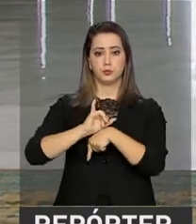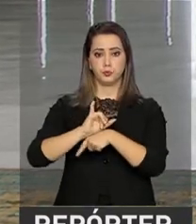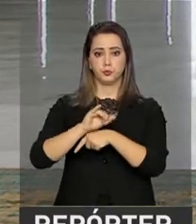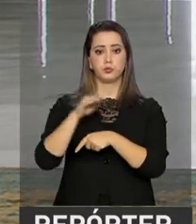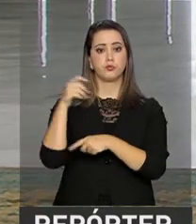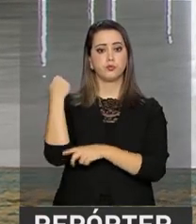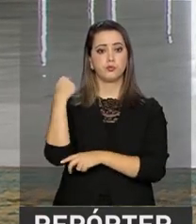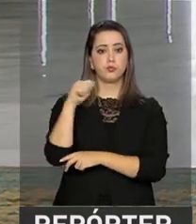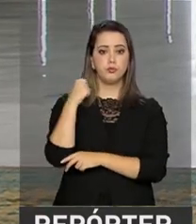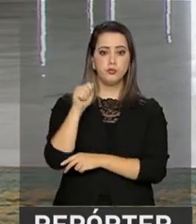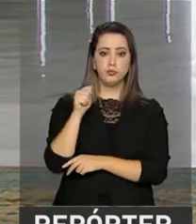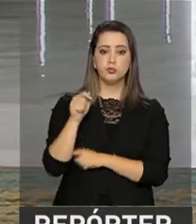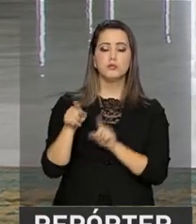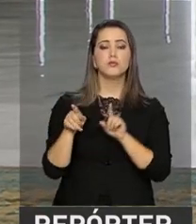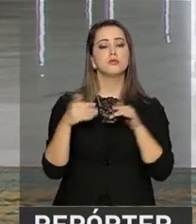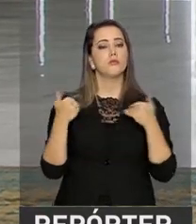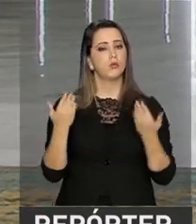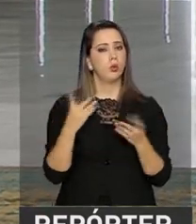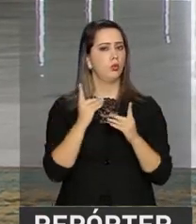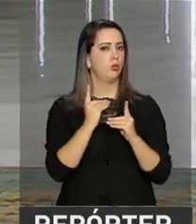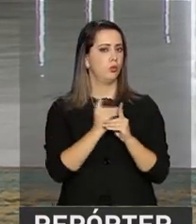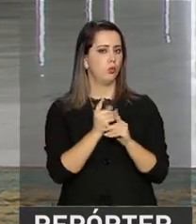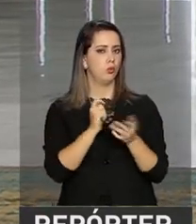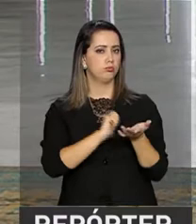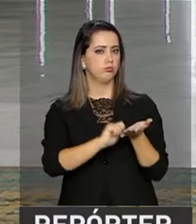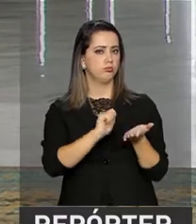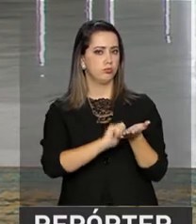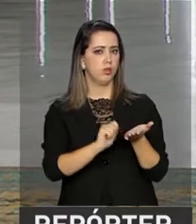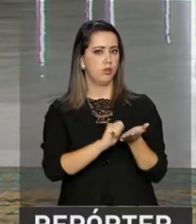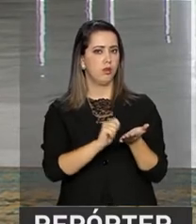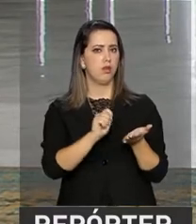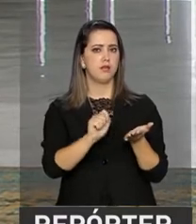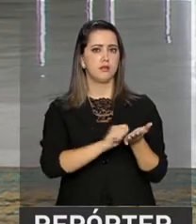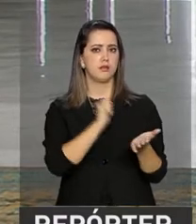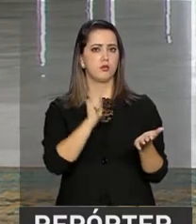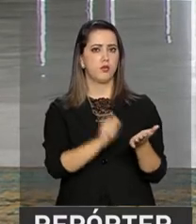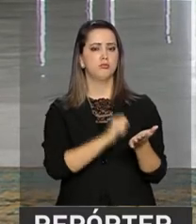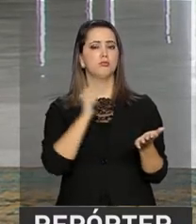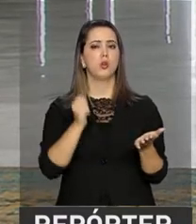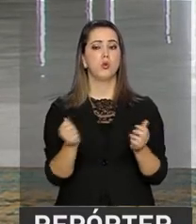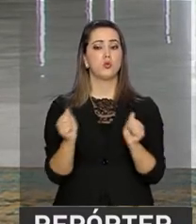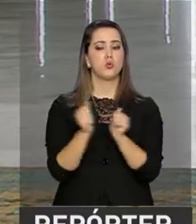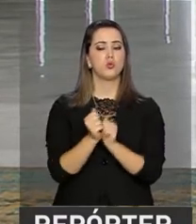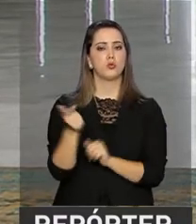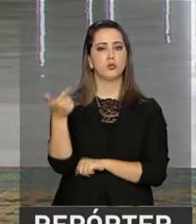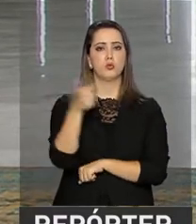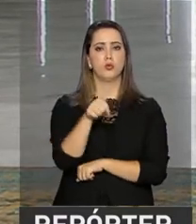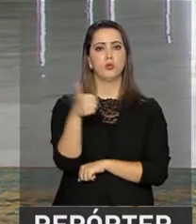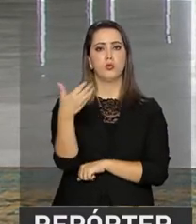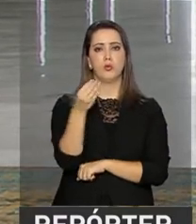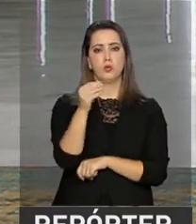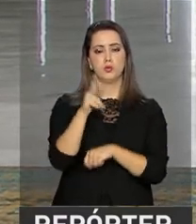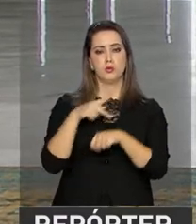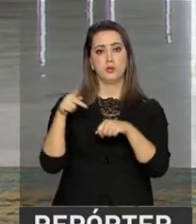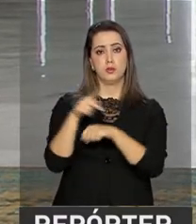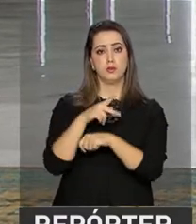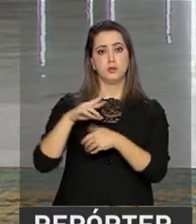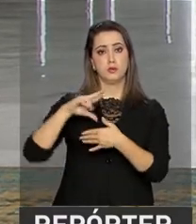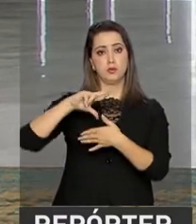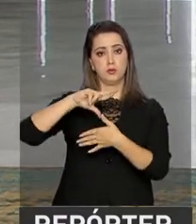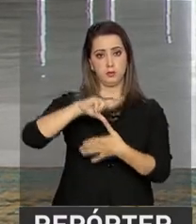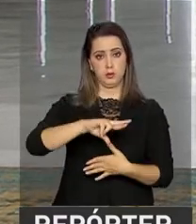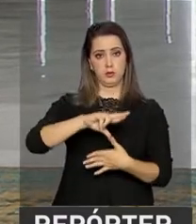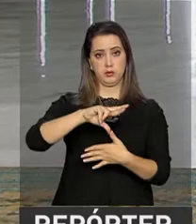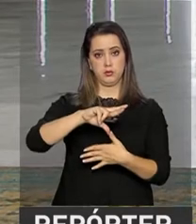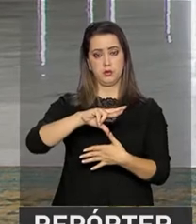na no encontro o presidente assinou junto com representantes de outros dez países da américa latina assinou um